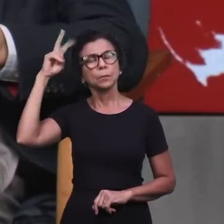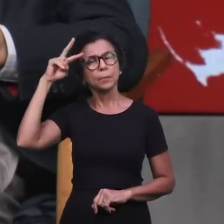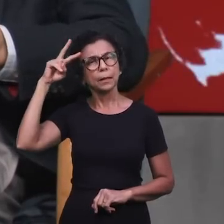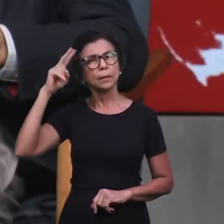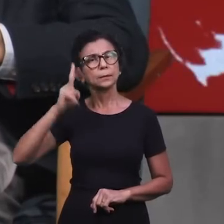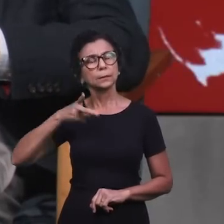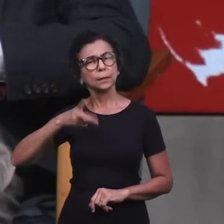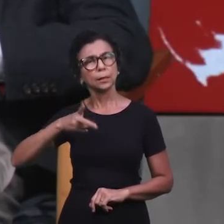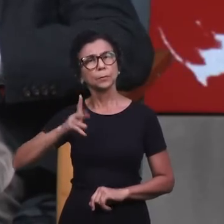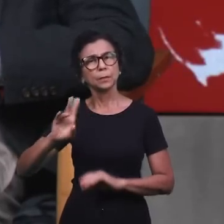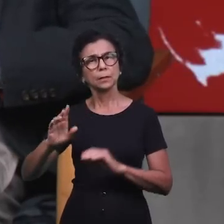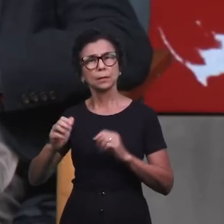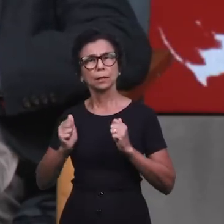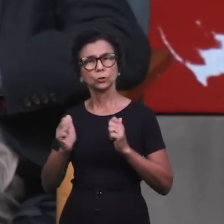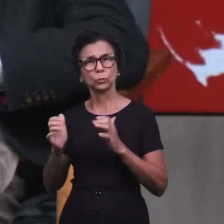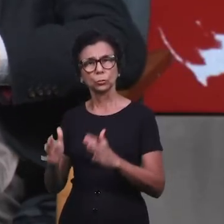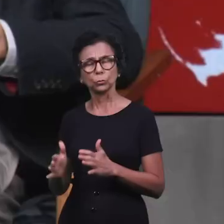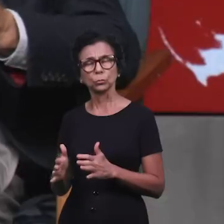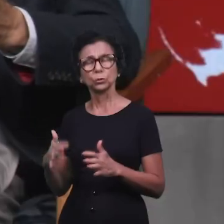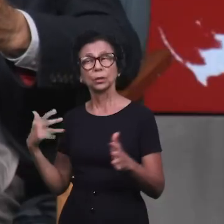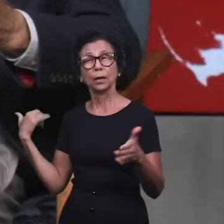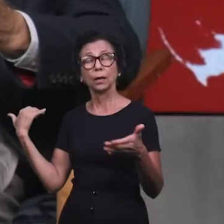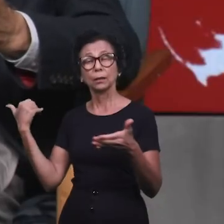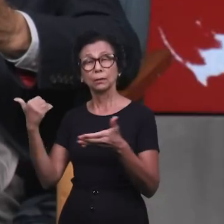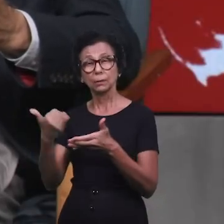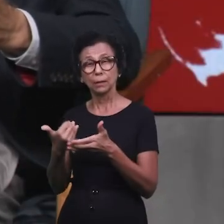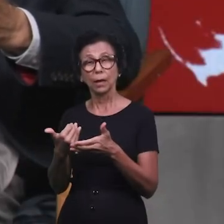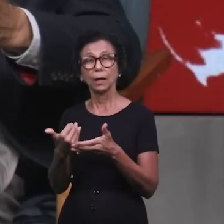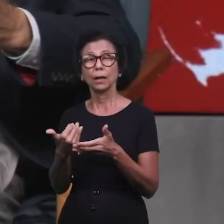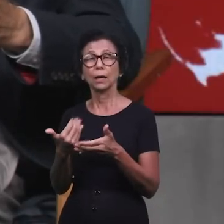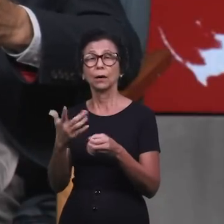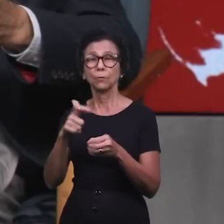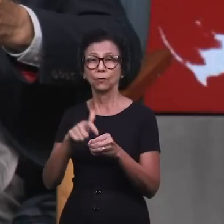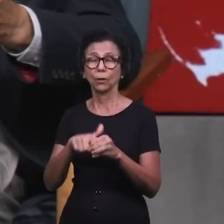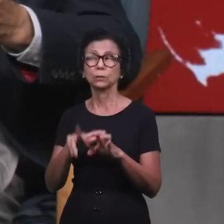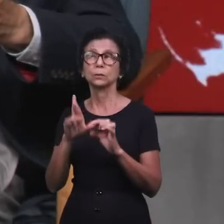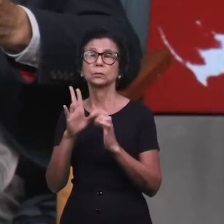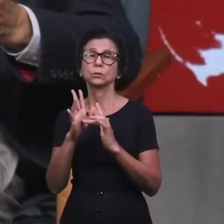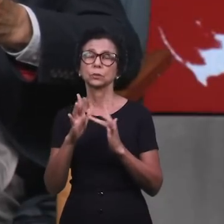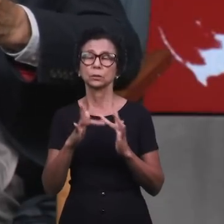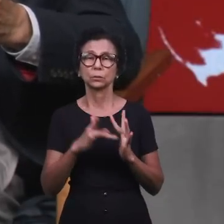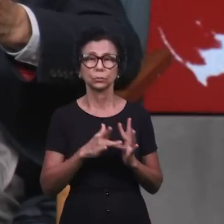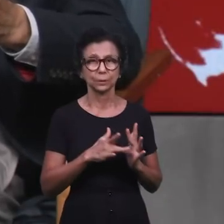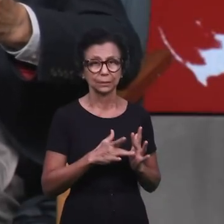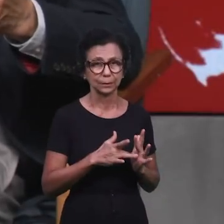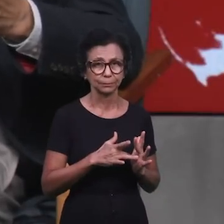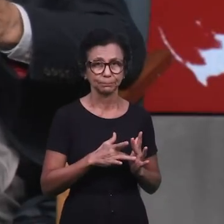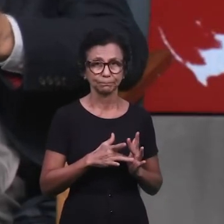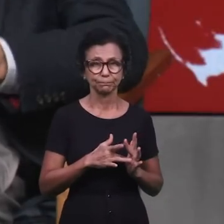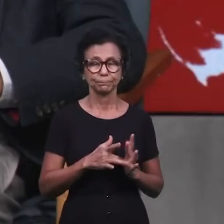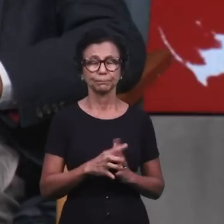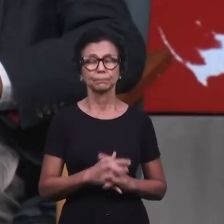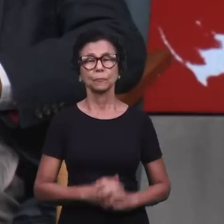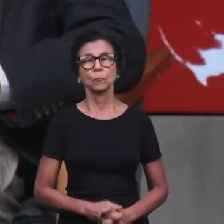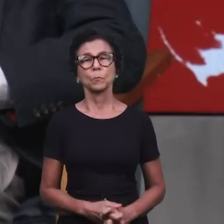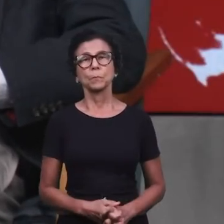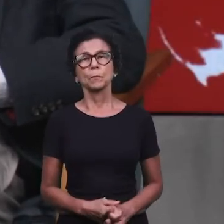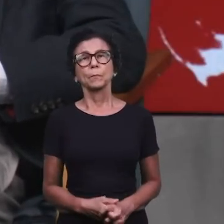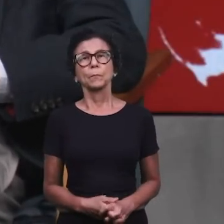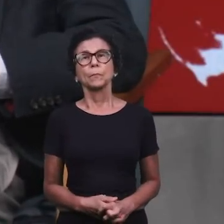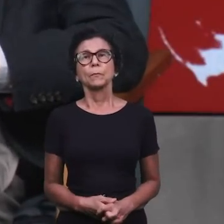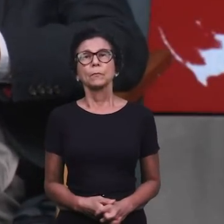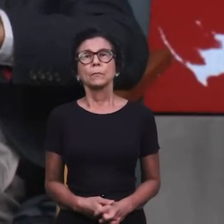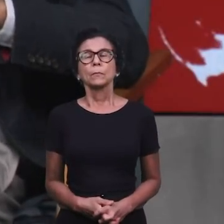venha. Por quê? Porque essa operação do Espírito Santo na vida da igreja vai acontecer até que ele venha.